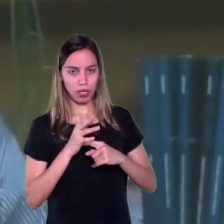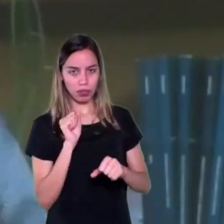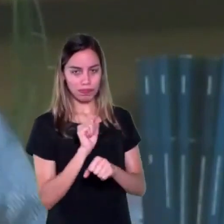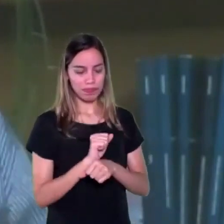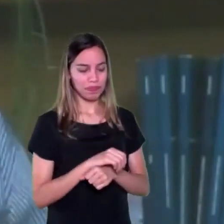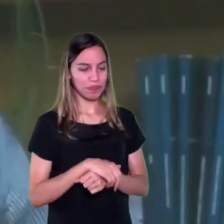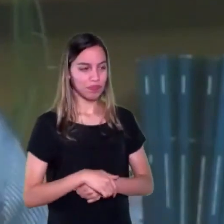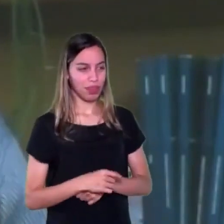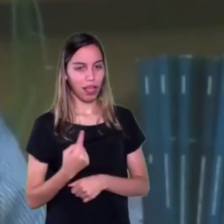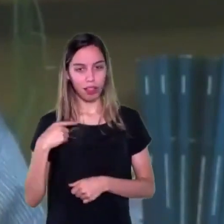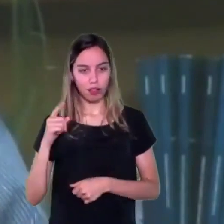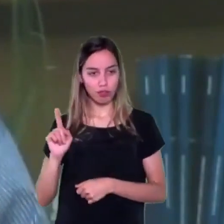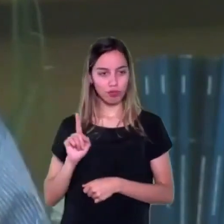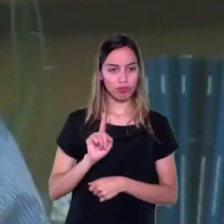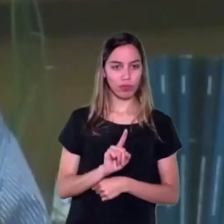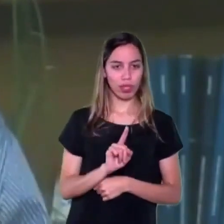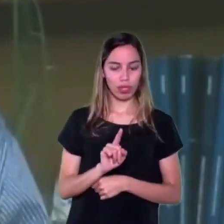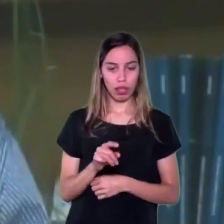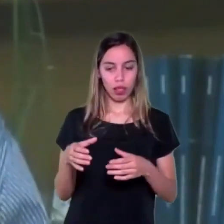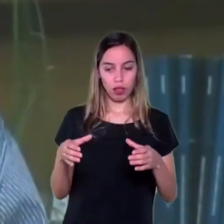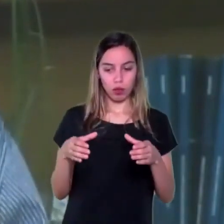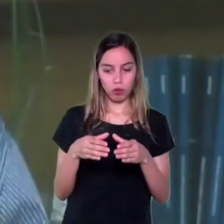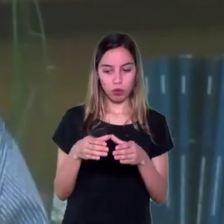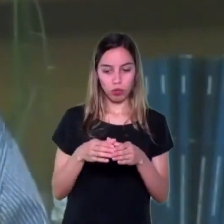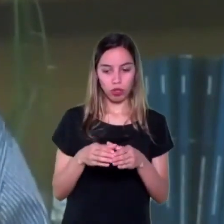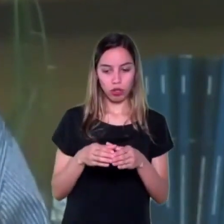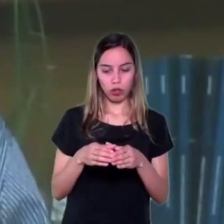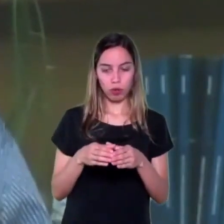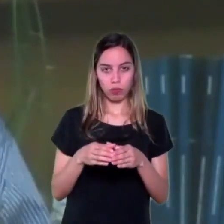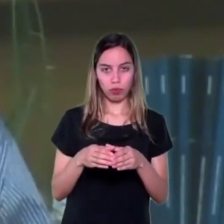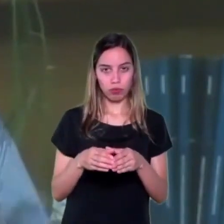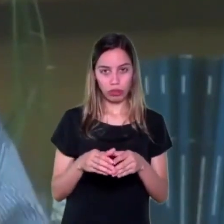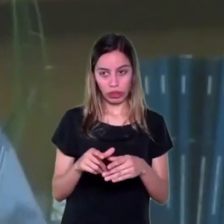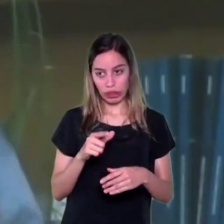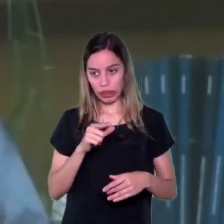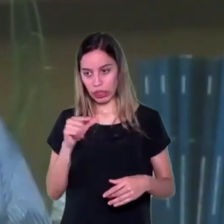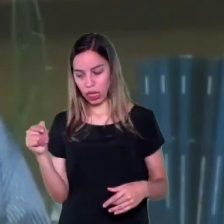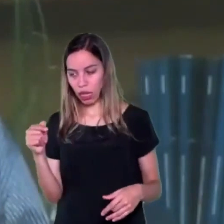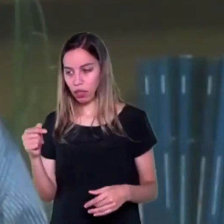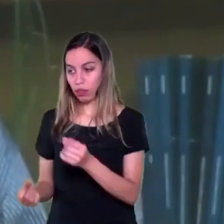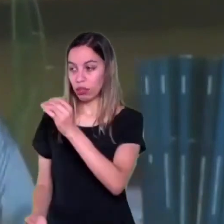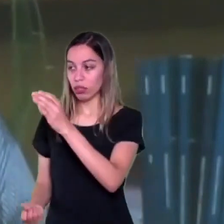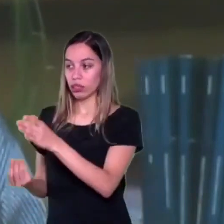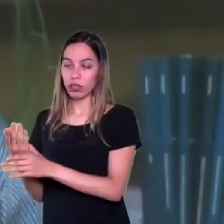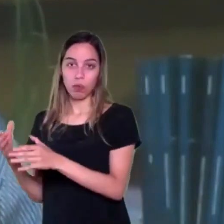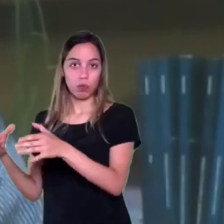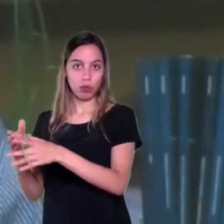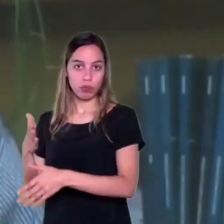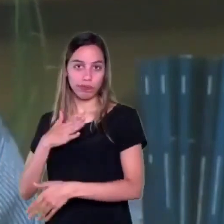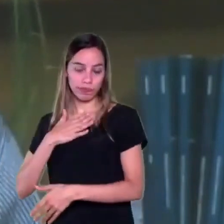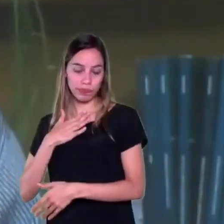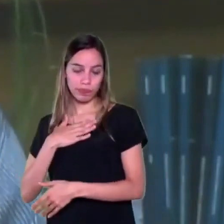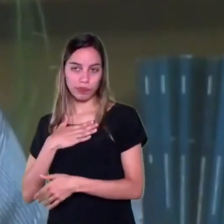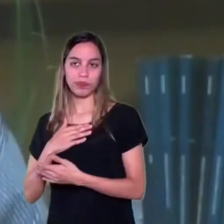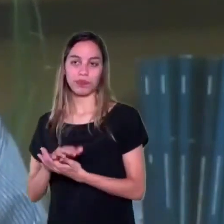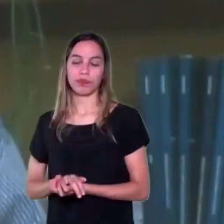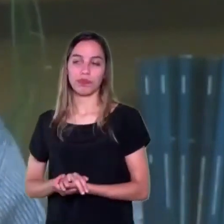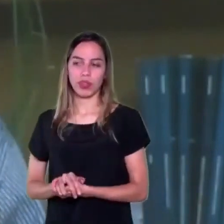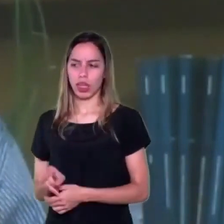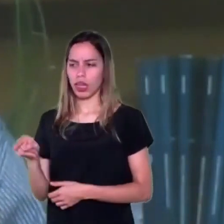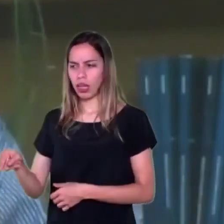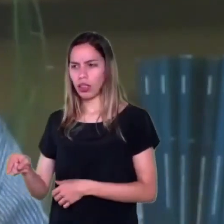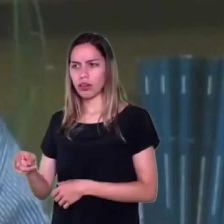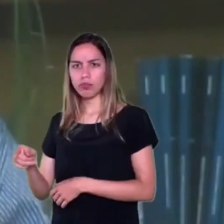Cena Viva e criei o grupo teatral Corpo e Alma, que também foi responsável por formação